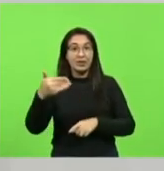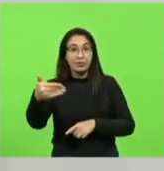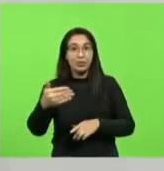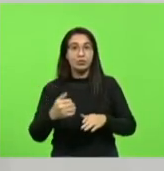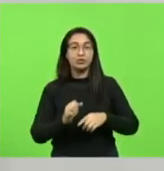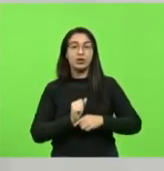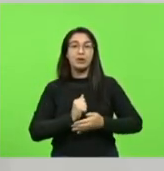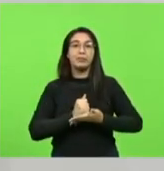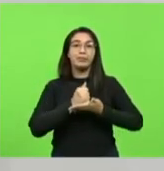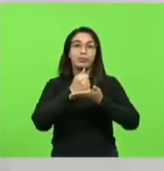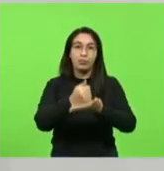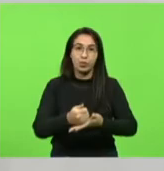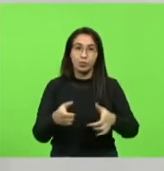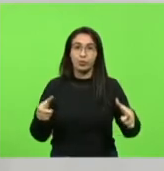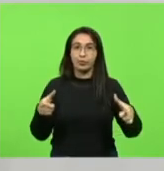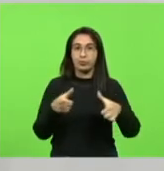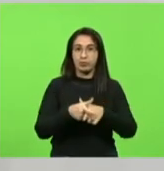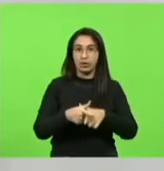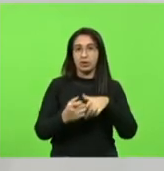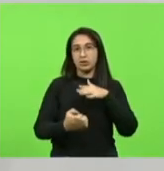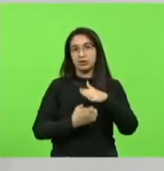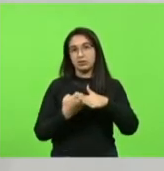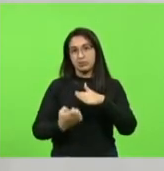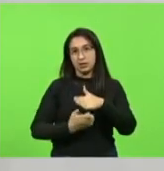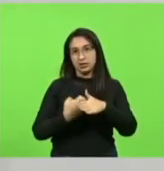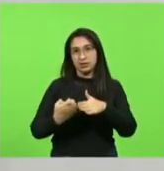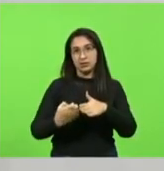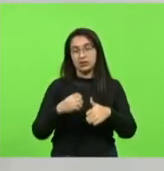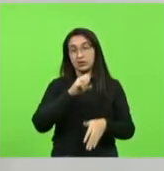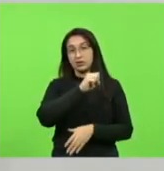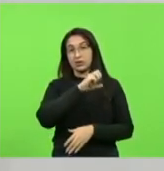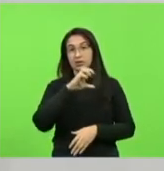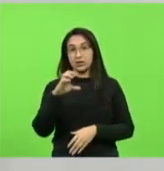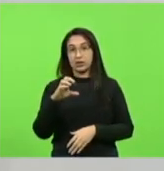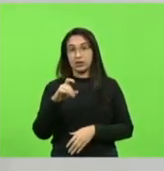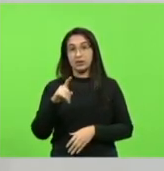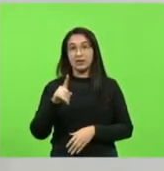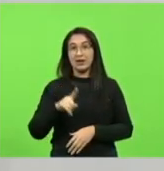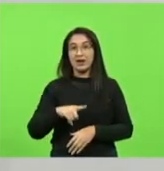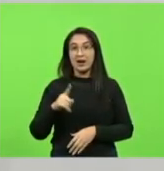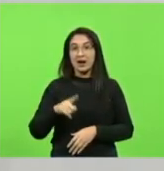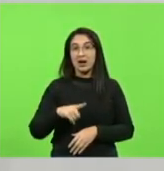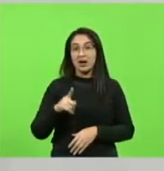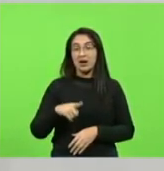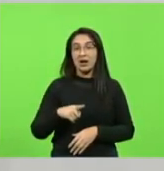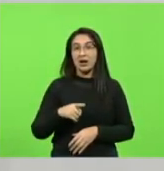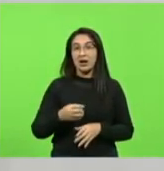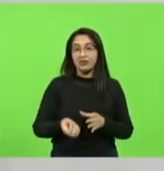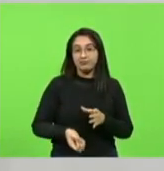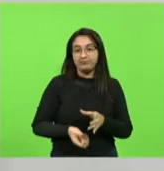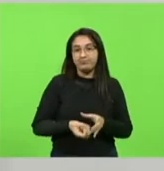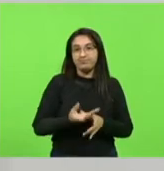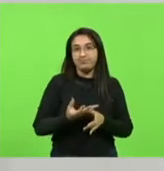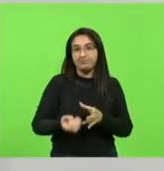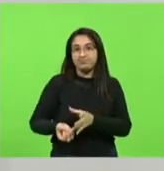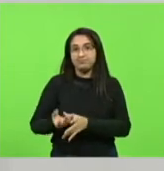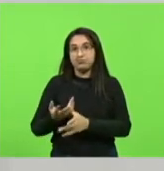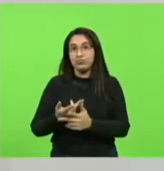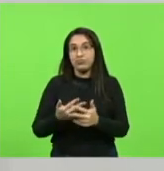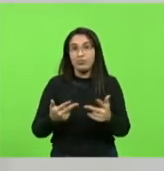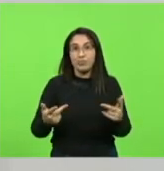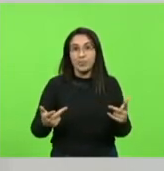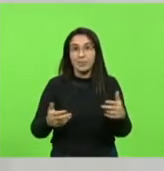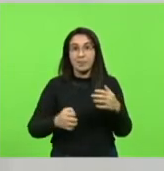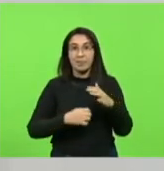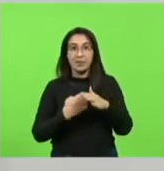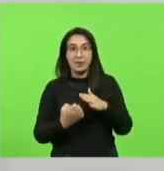pequenas empresas. Santa Catarina é um berço fértil no nascimento de empresas. Temos que